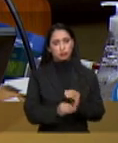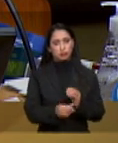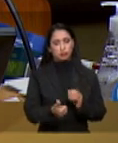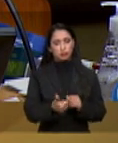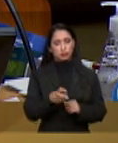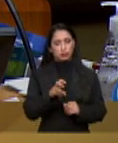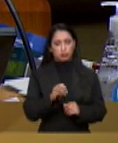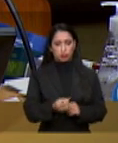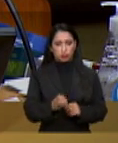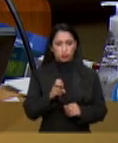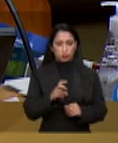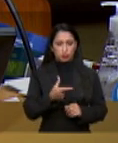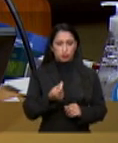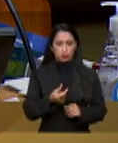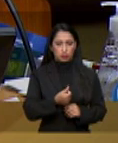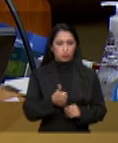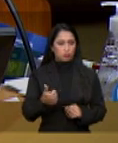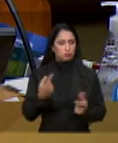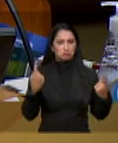105/2001 não ofende